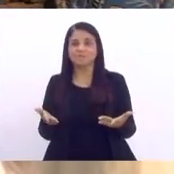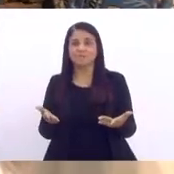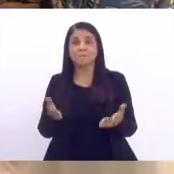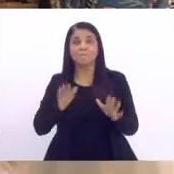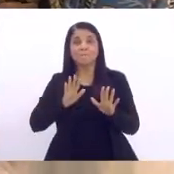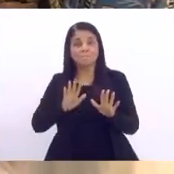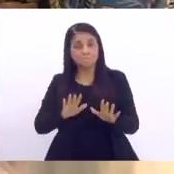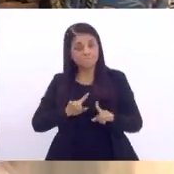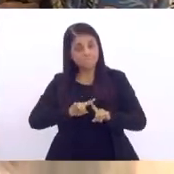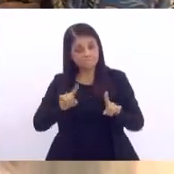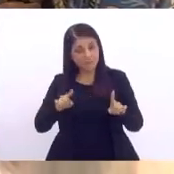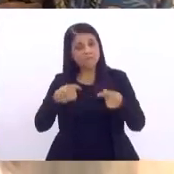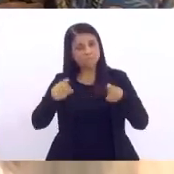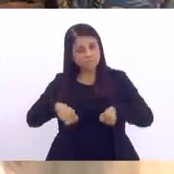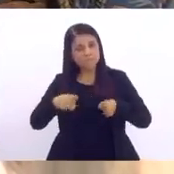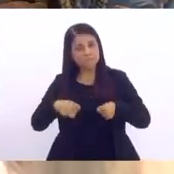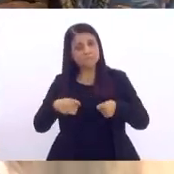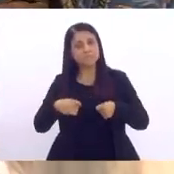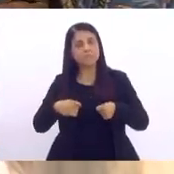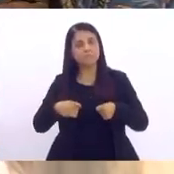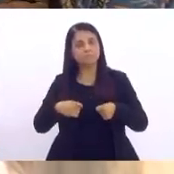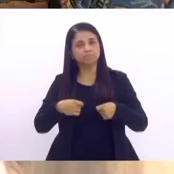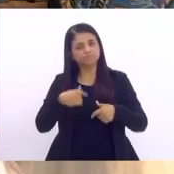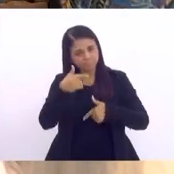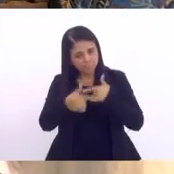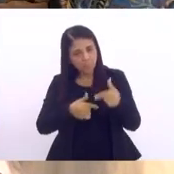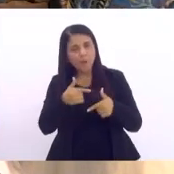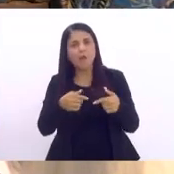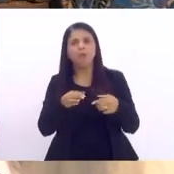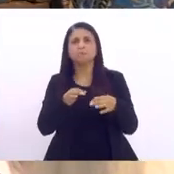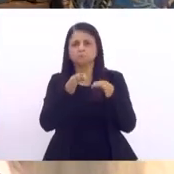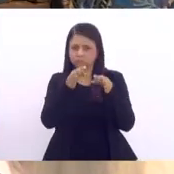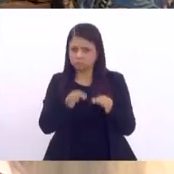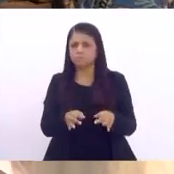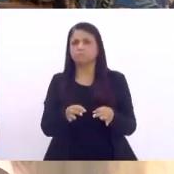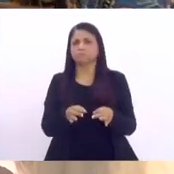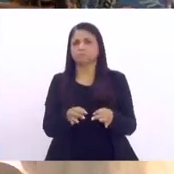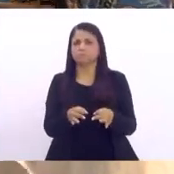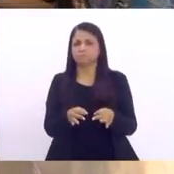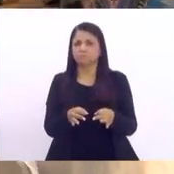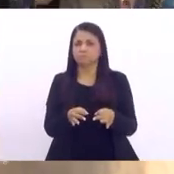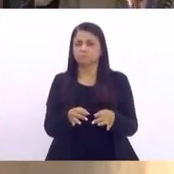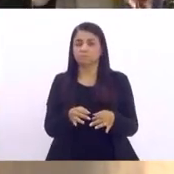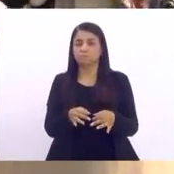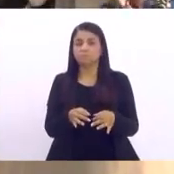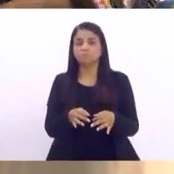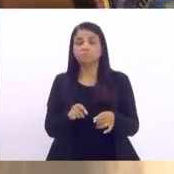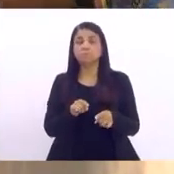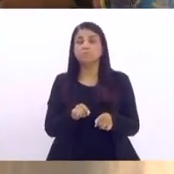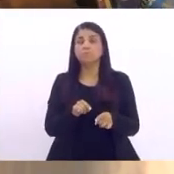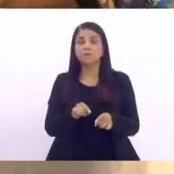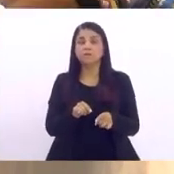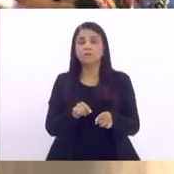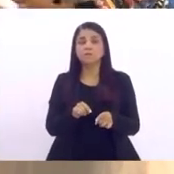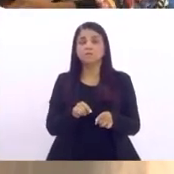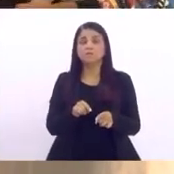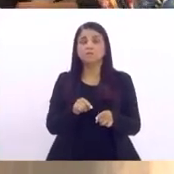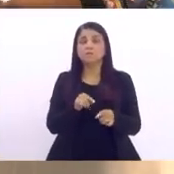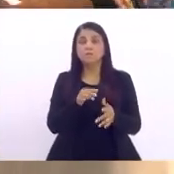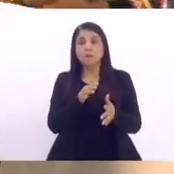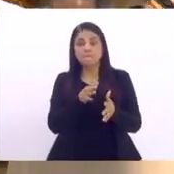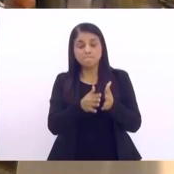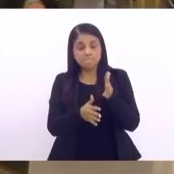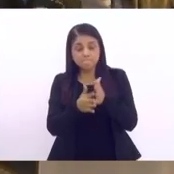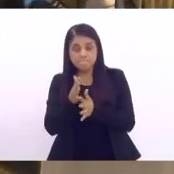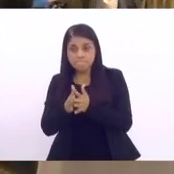aperfeiçoado, é óbvio que tem que ser aperfeiçoado. E isso acaba perturbando o cidadão comum